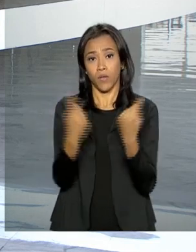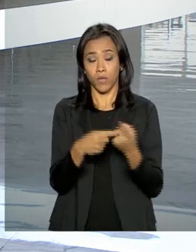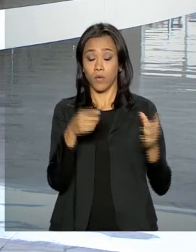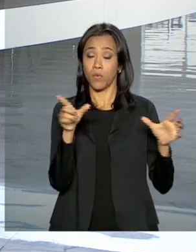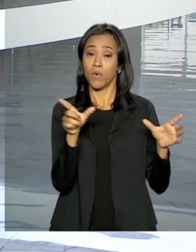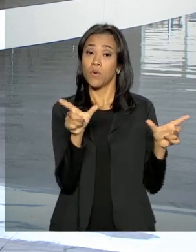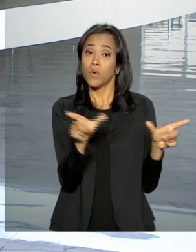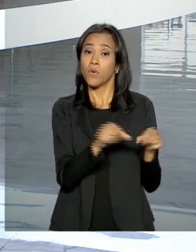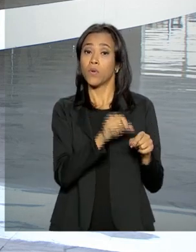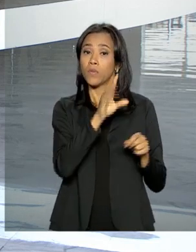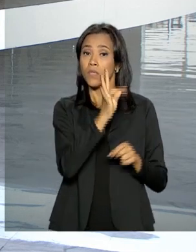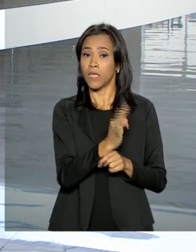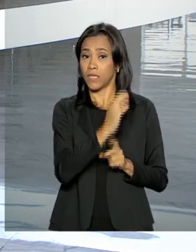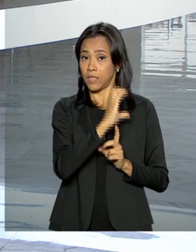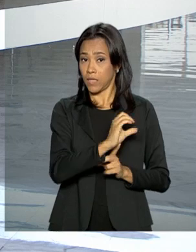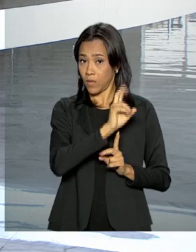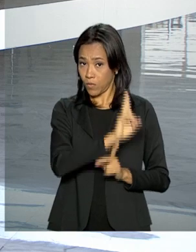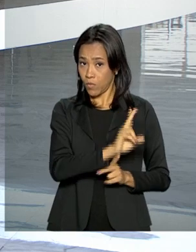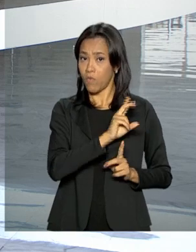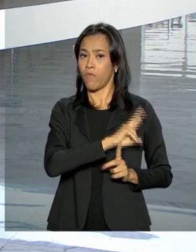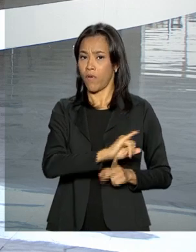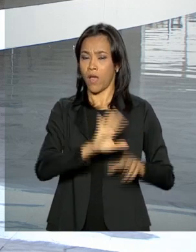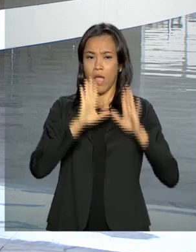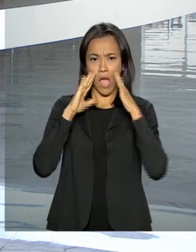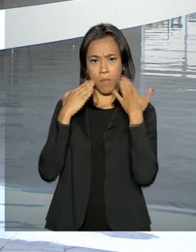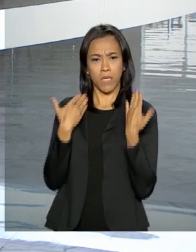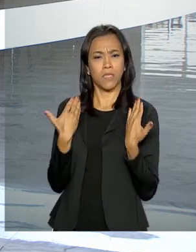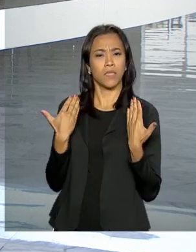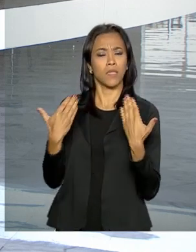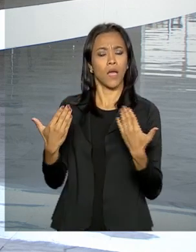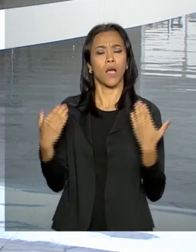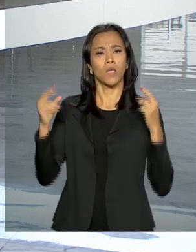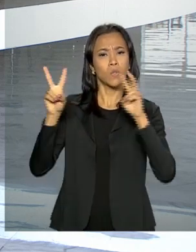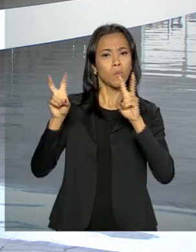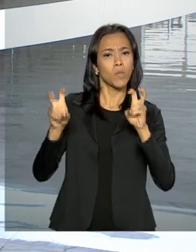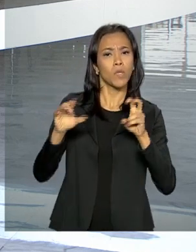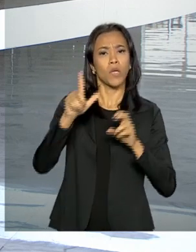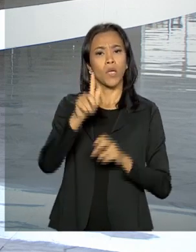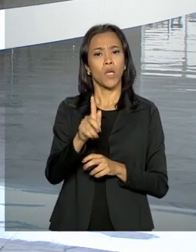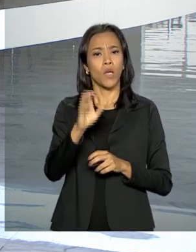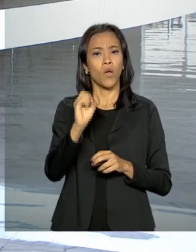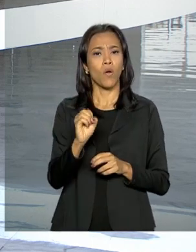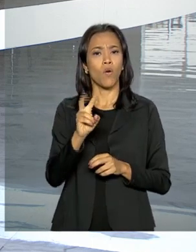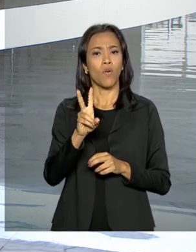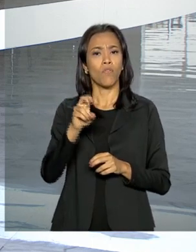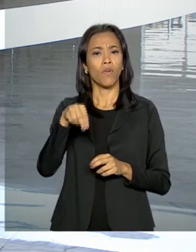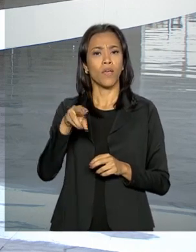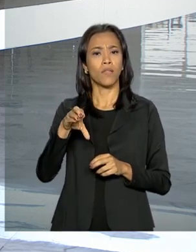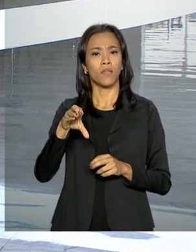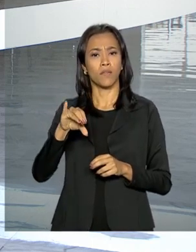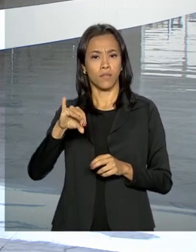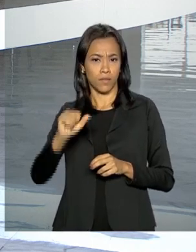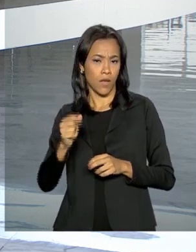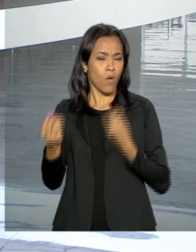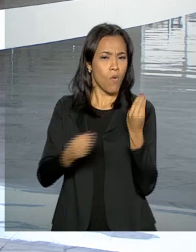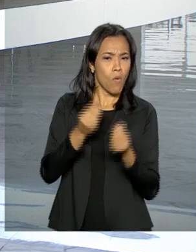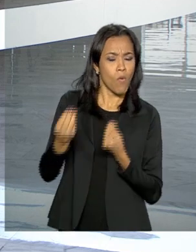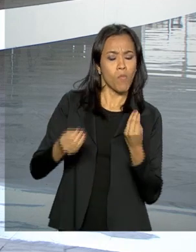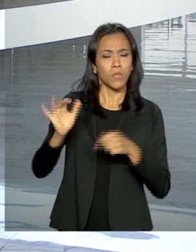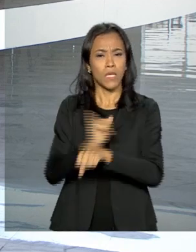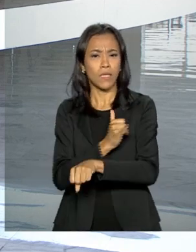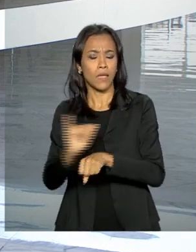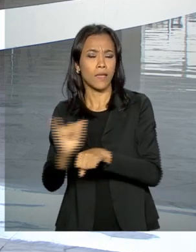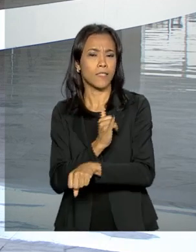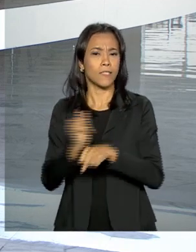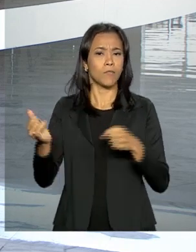União deve fazer uma apresentação sobre governança, melhores práticas na administração pública para a otimização